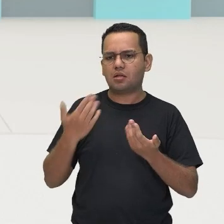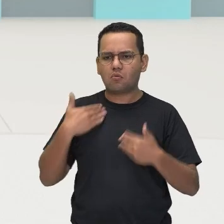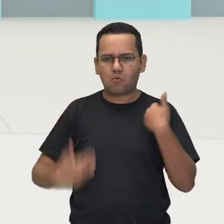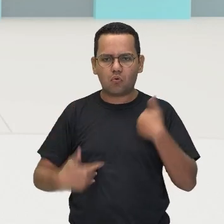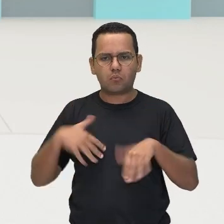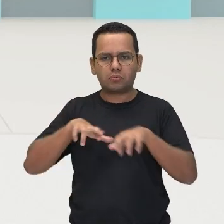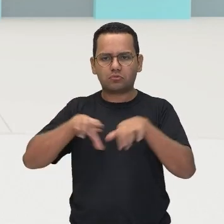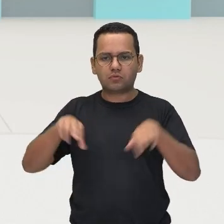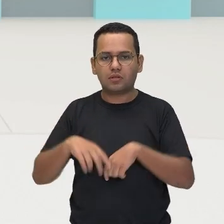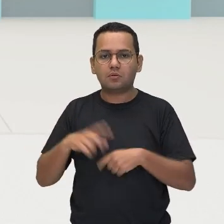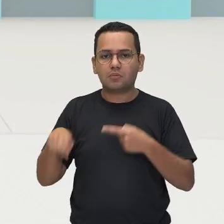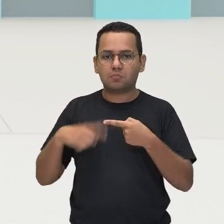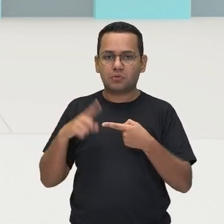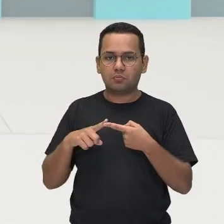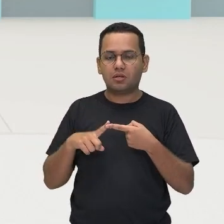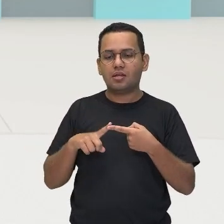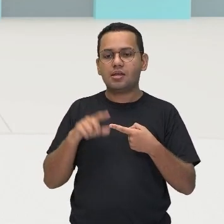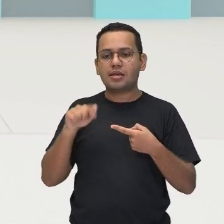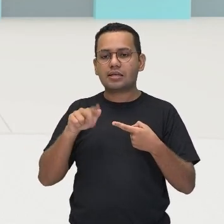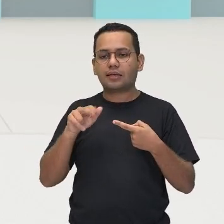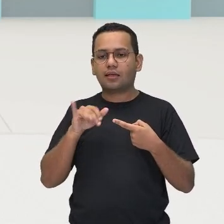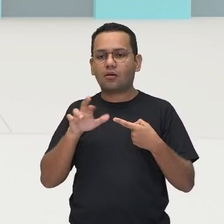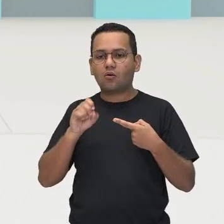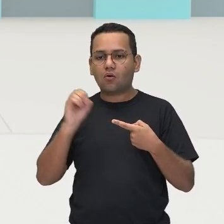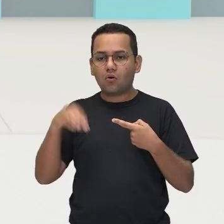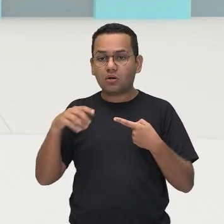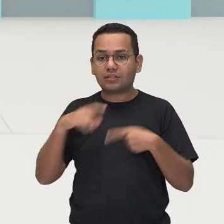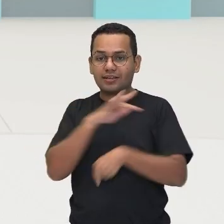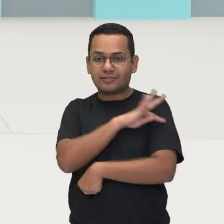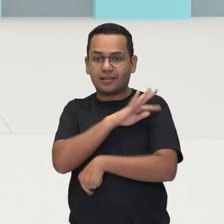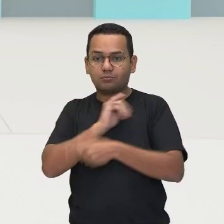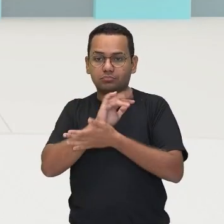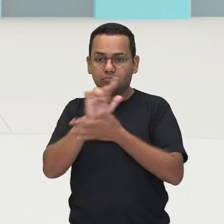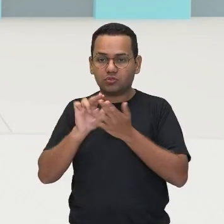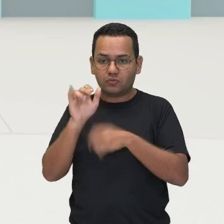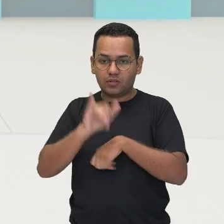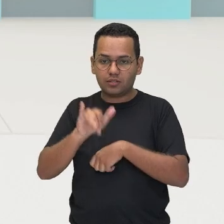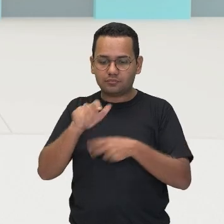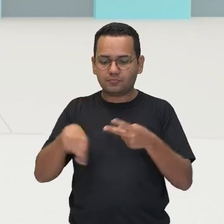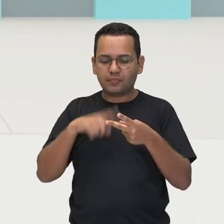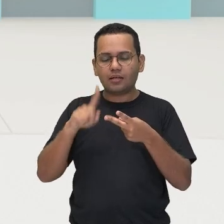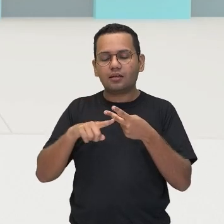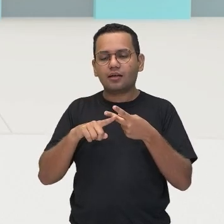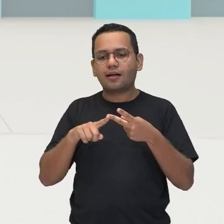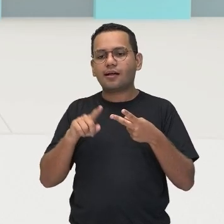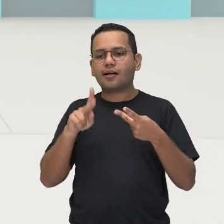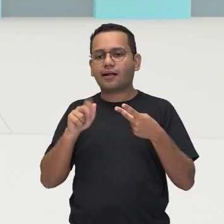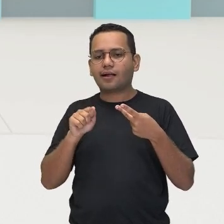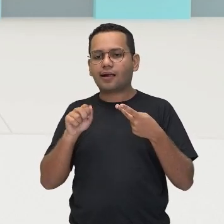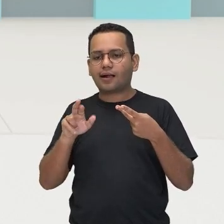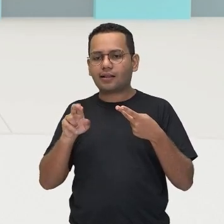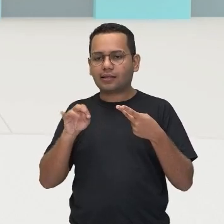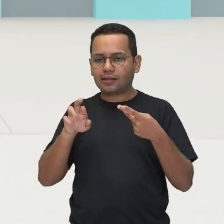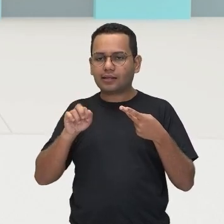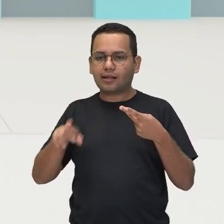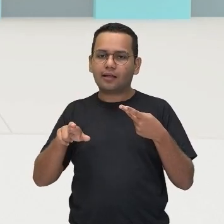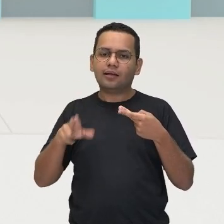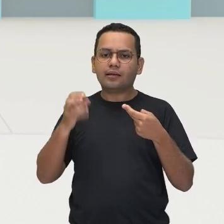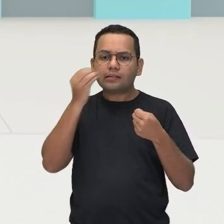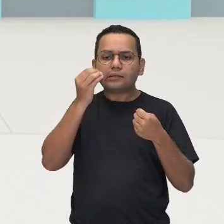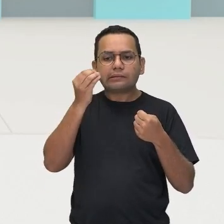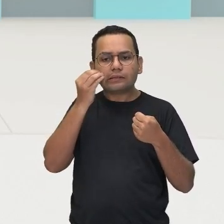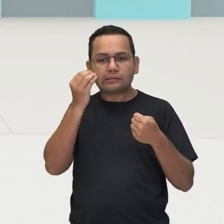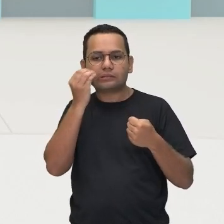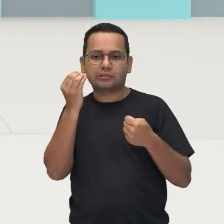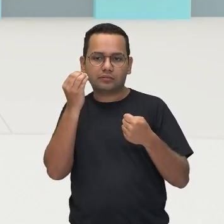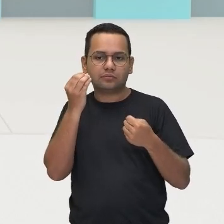consiste basicamente em técnicas que são aplicadas durante as lutas o catá que é a simulação de uma luta e o comitê que é